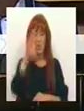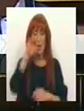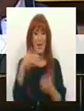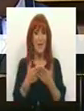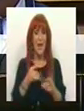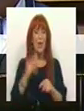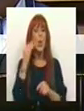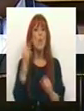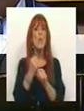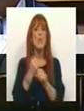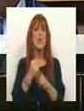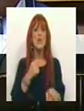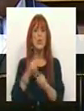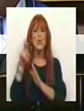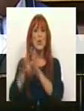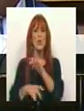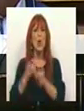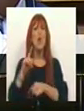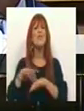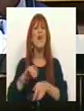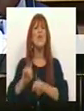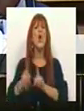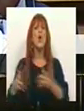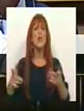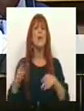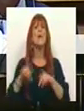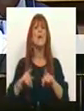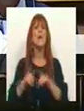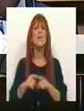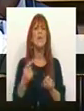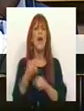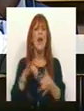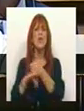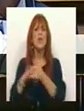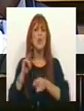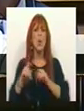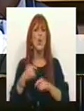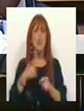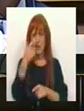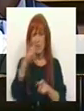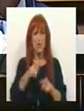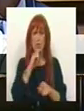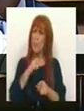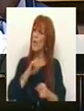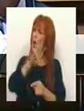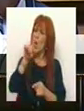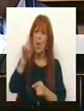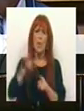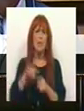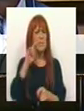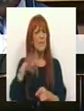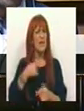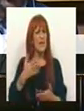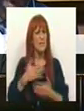Estado sobre o papel das entradas reguladoras, sobre o que elas fazem, sobre as várias associações, sobre aquilo que os consumidores podem recorrer para se